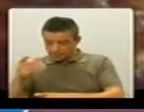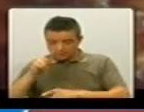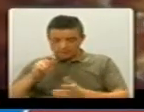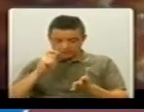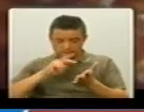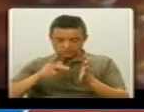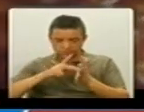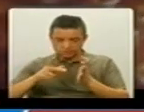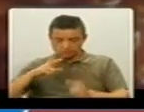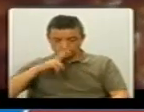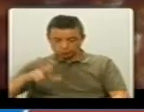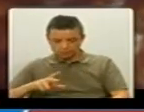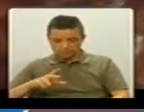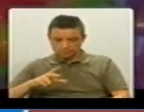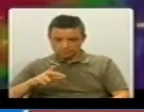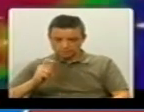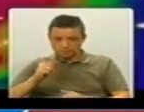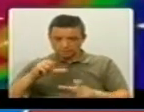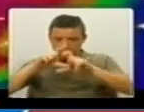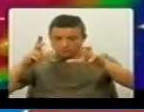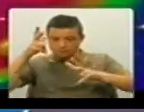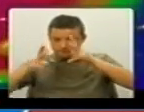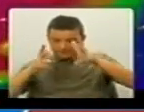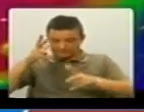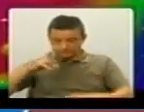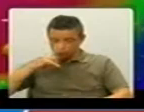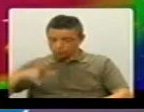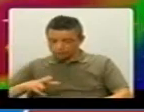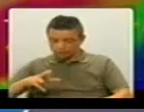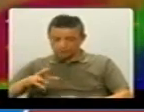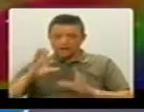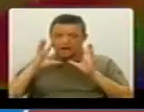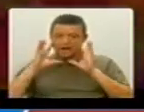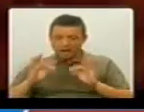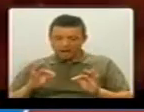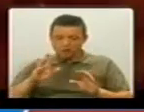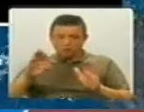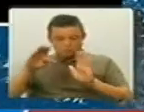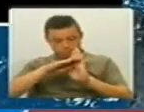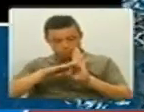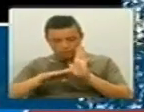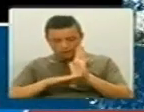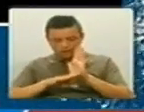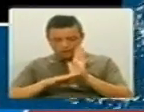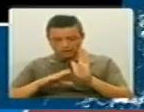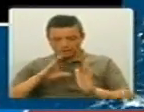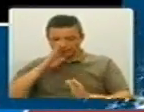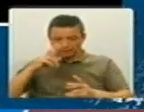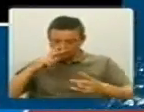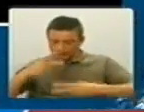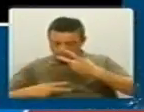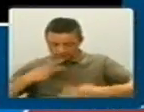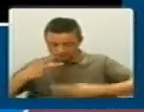engenheiros portugueses, estamos a falar de uma empresa portuguesa, foi criar precisamente um software que consegue